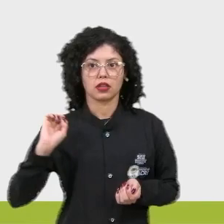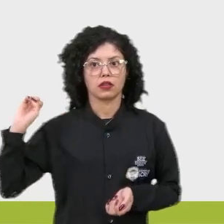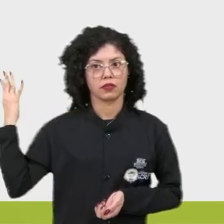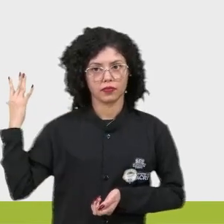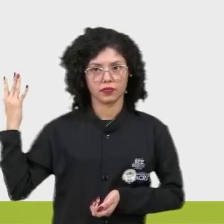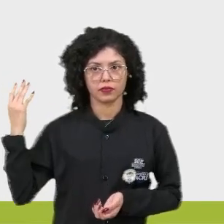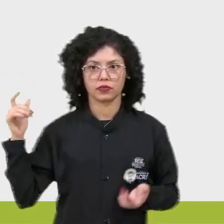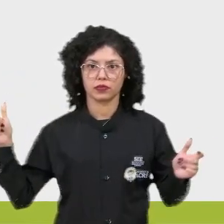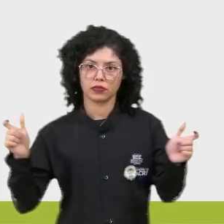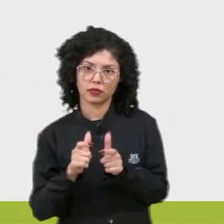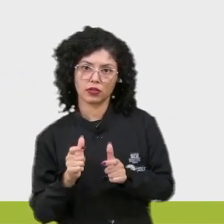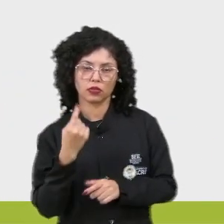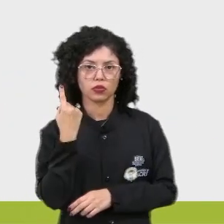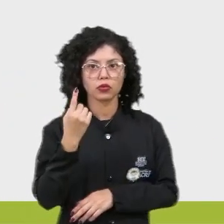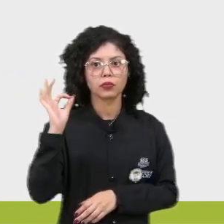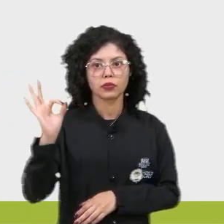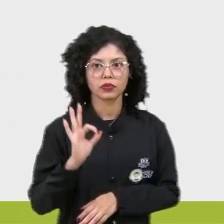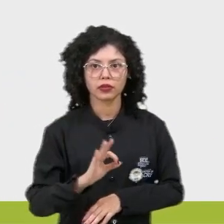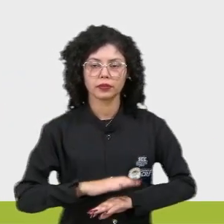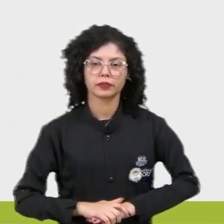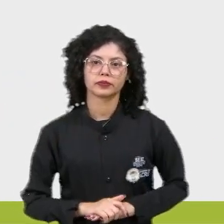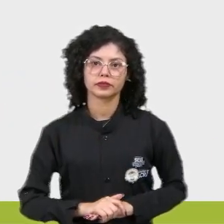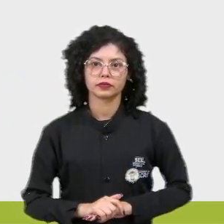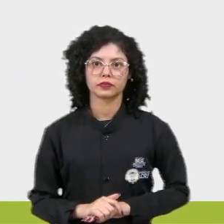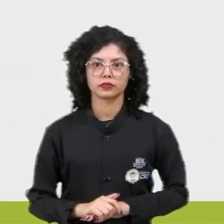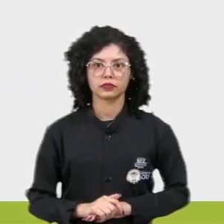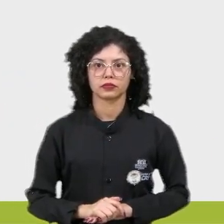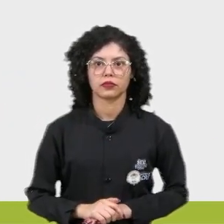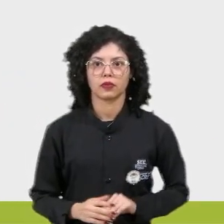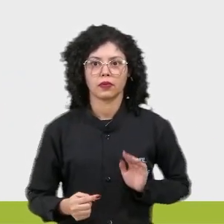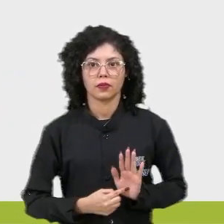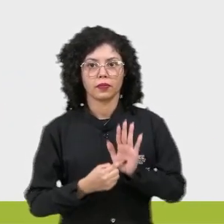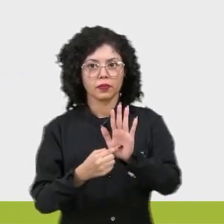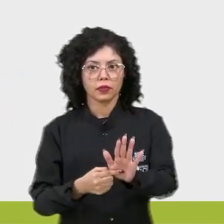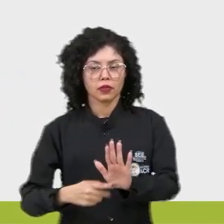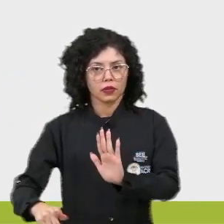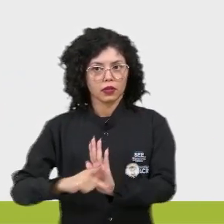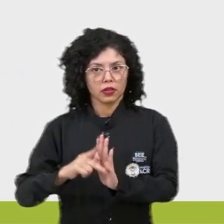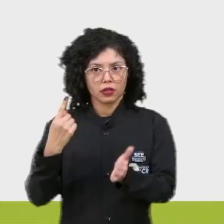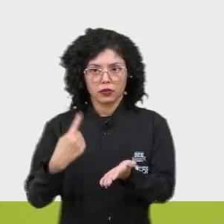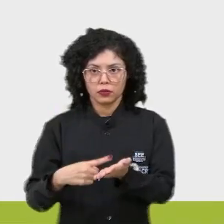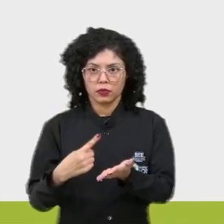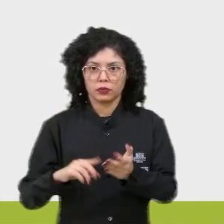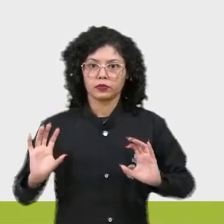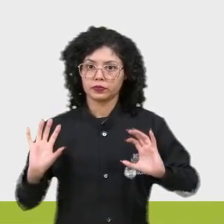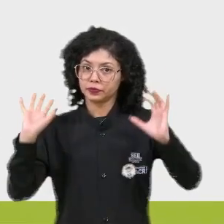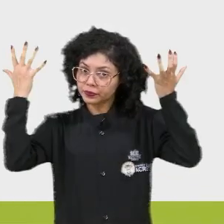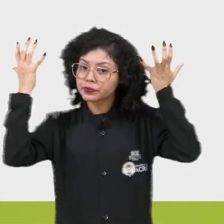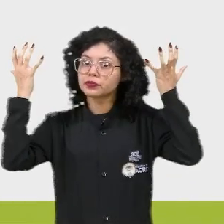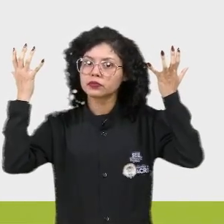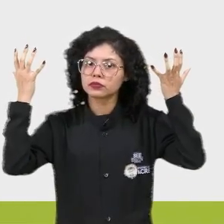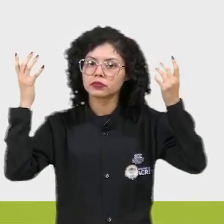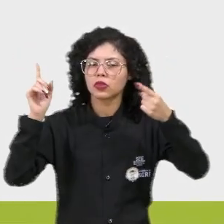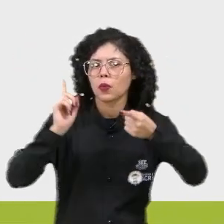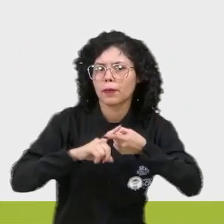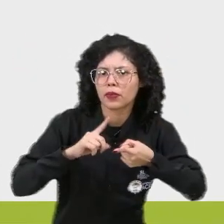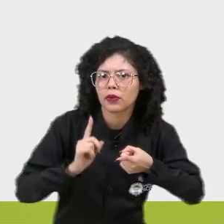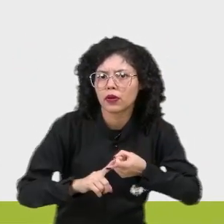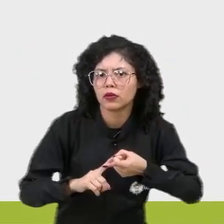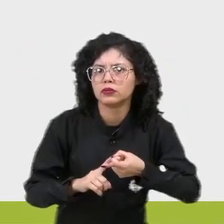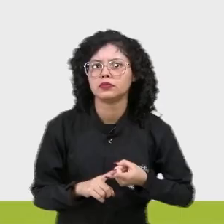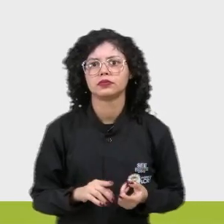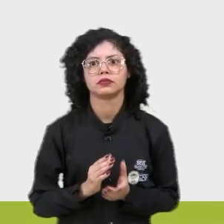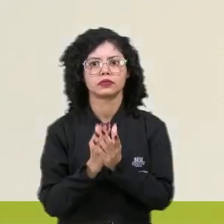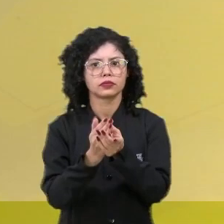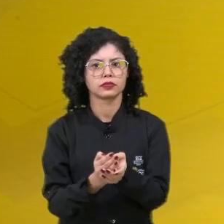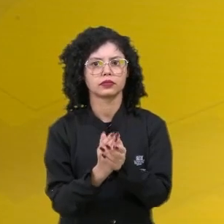correspondendo a menos de 1% no total. O modal apresenta a maior dependência das condições climáticas. Então, por que o